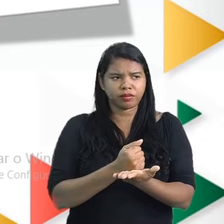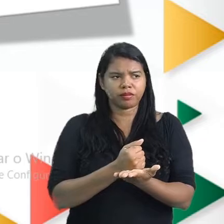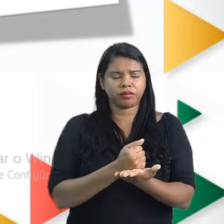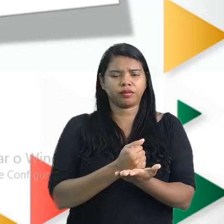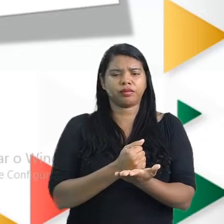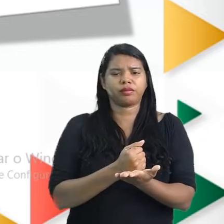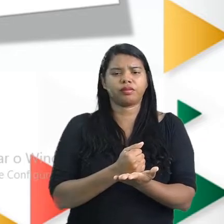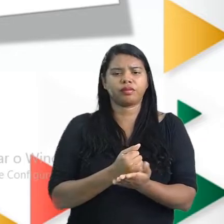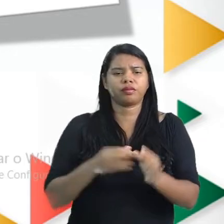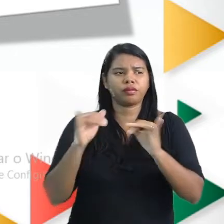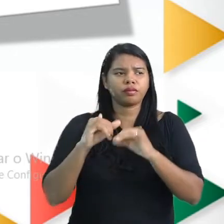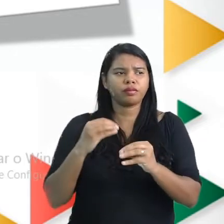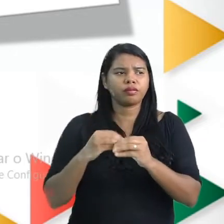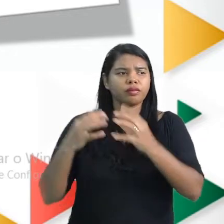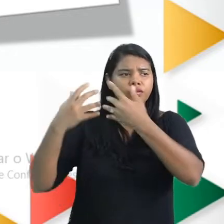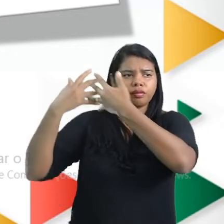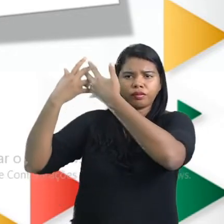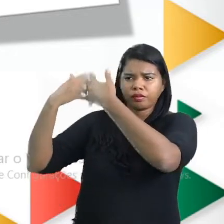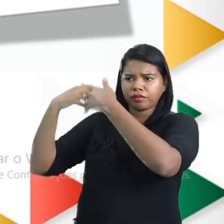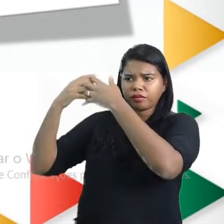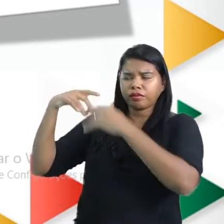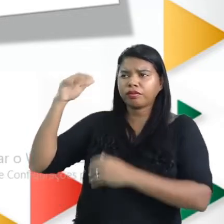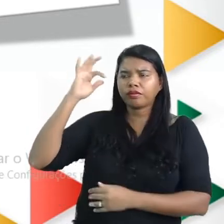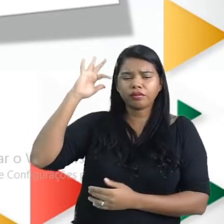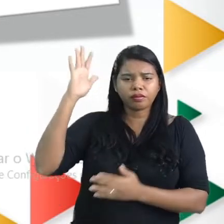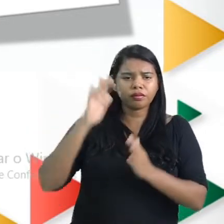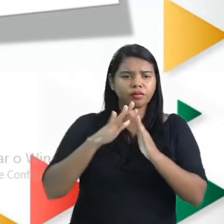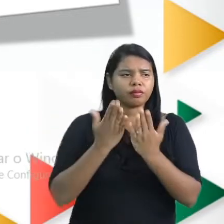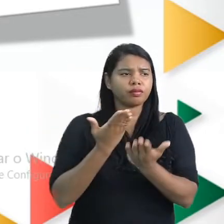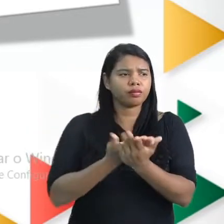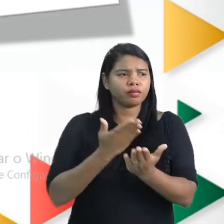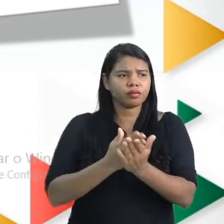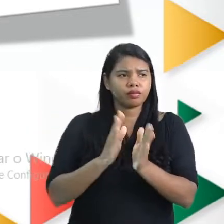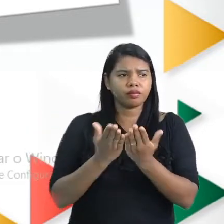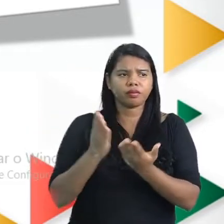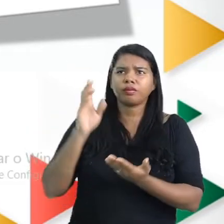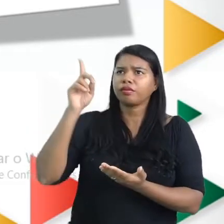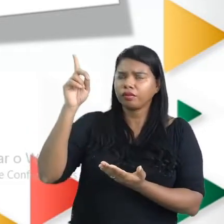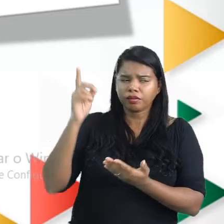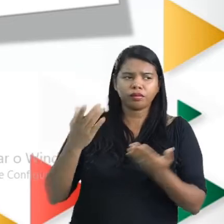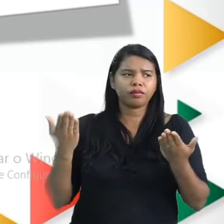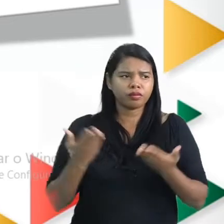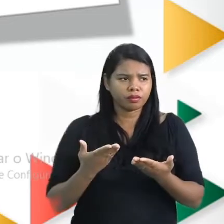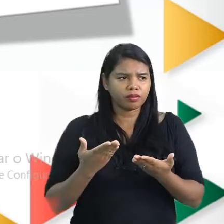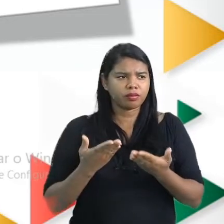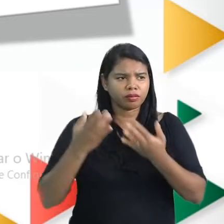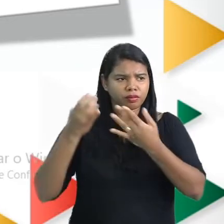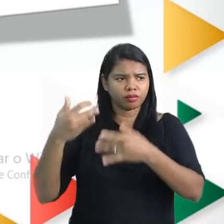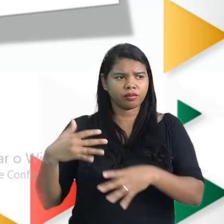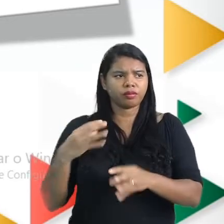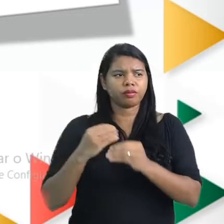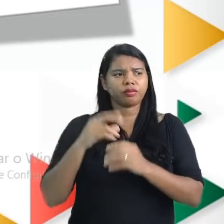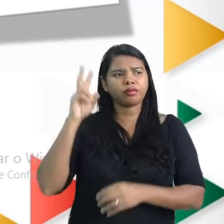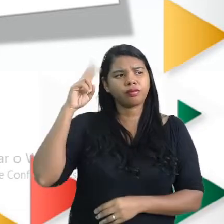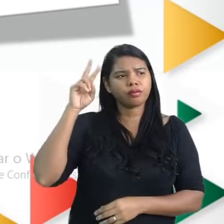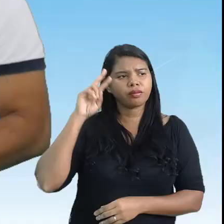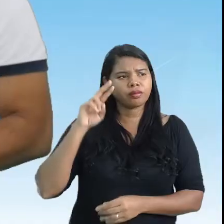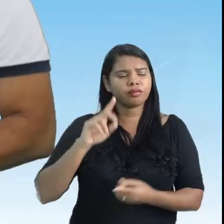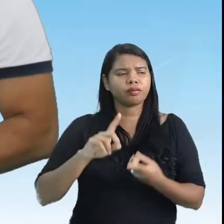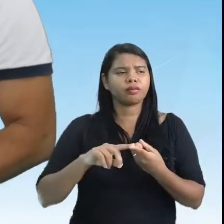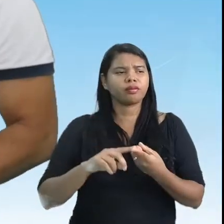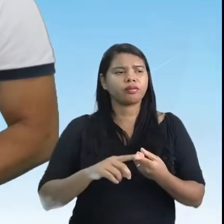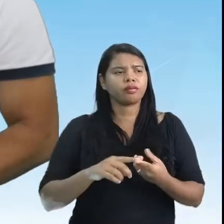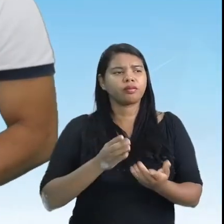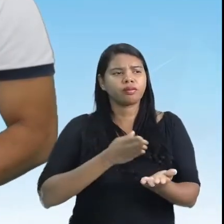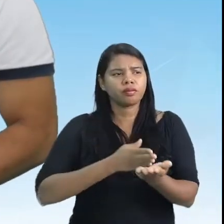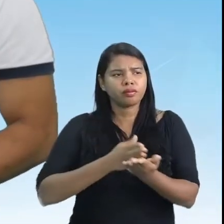Documentos comuns, reflexões teologais, à luz da Bíblia, que nós já citamos, e lembrar o quê? Essa